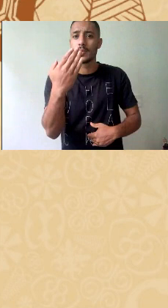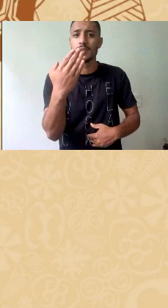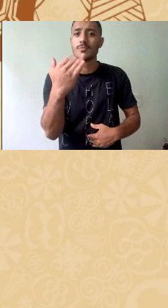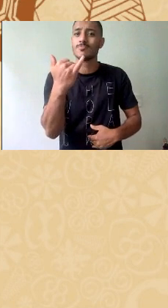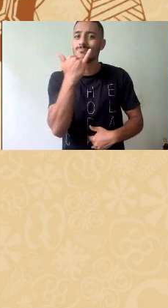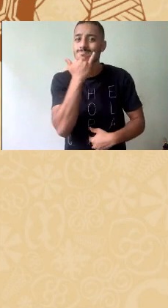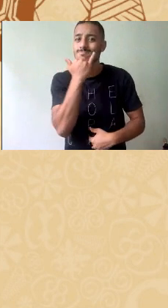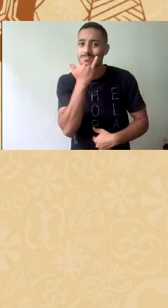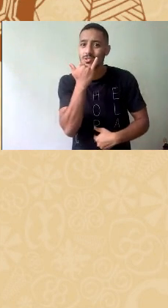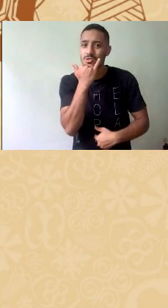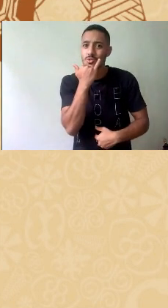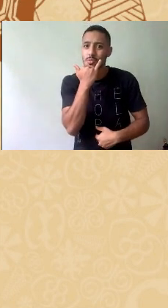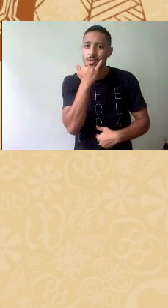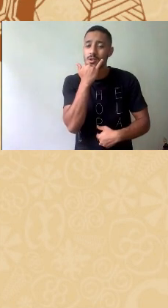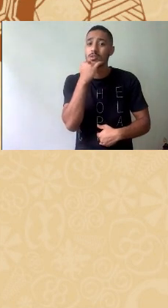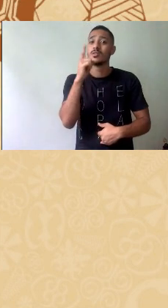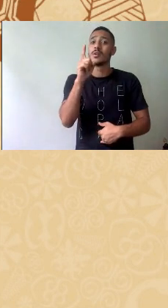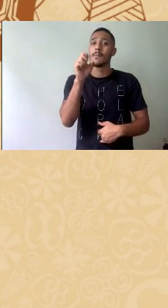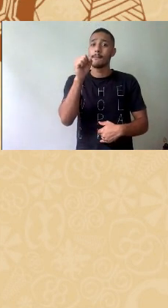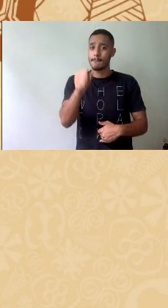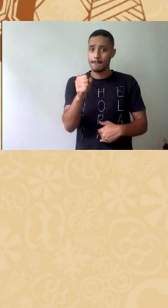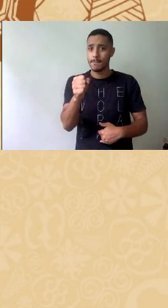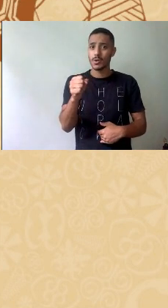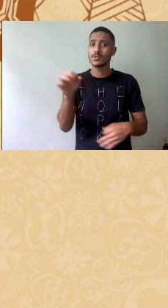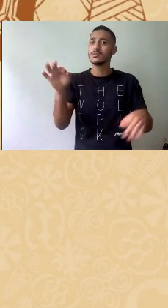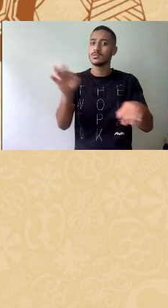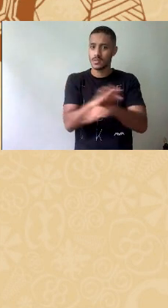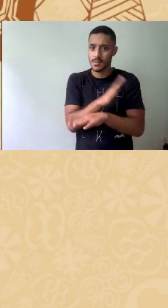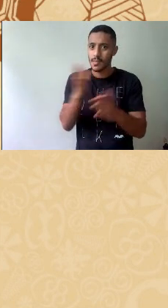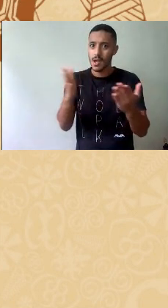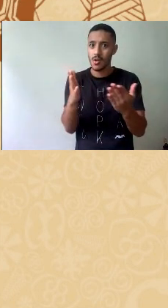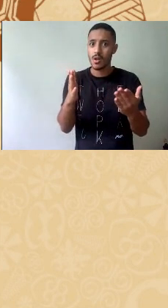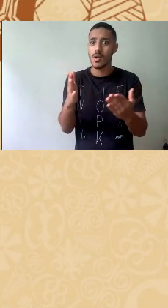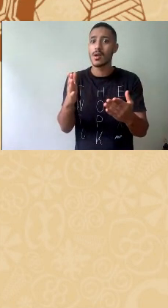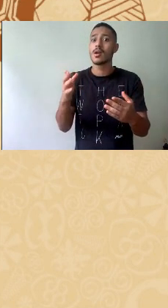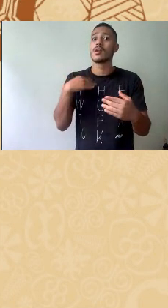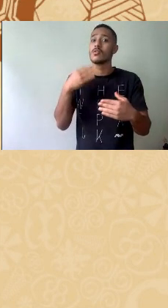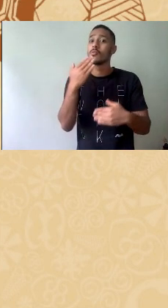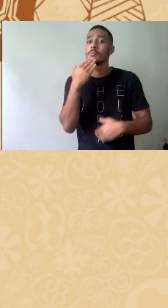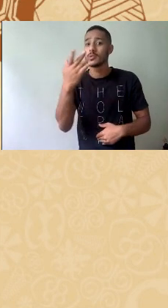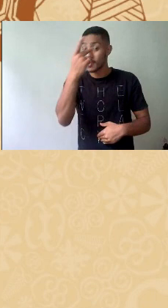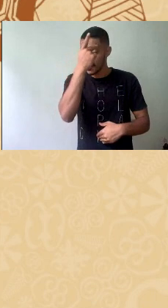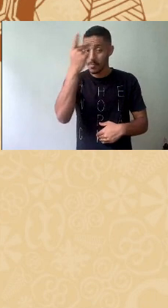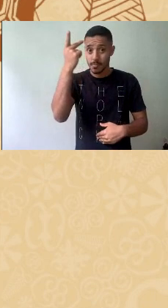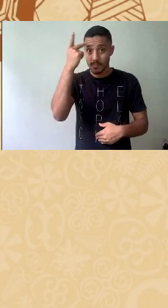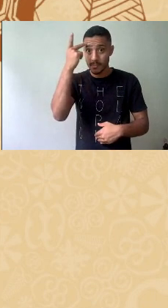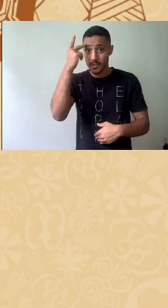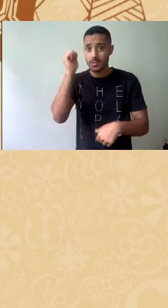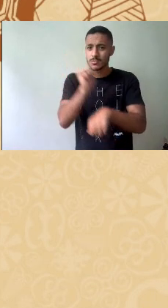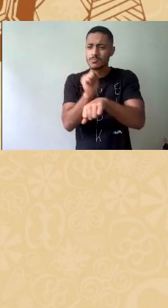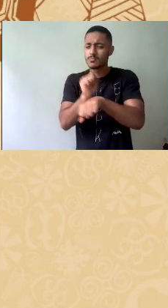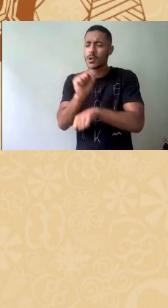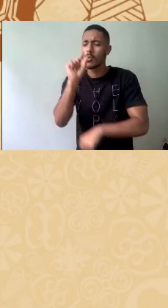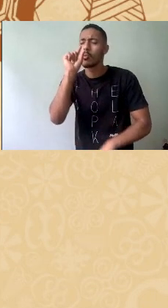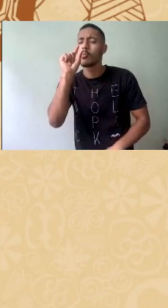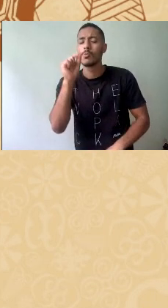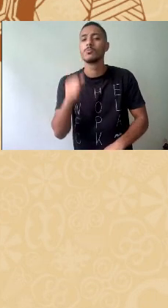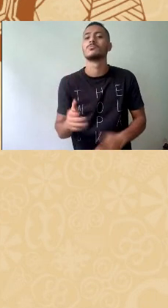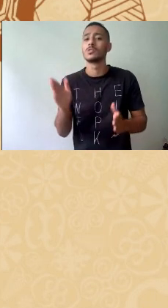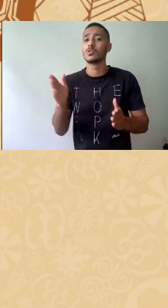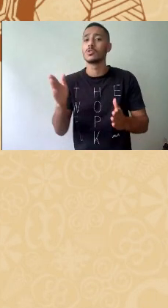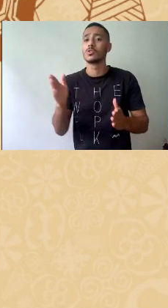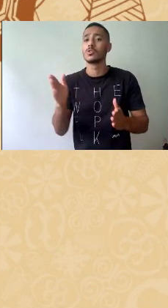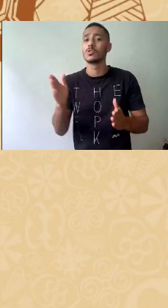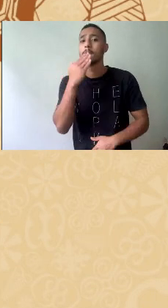Você pode terminar aí e vou pedir para as pessoas ficarem mais um pouco. Já estou pedindo desculpas para Jair